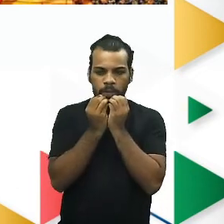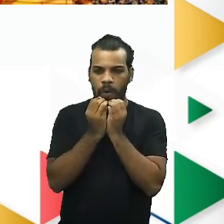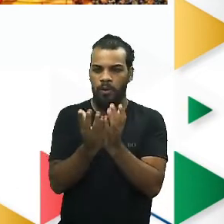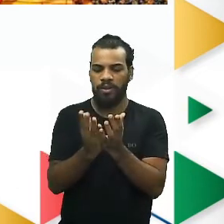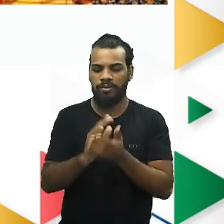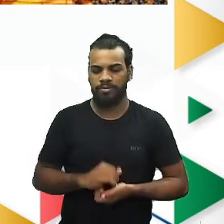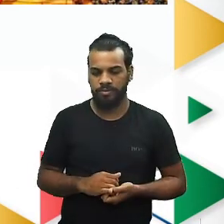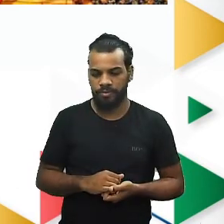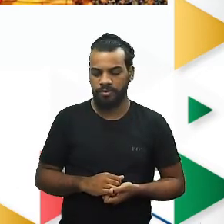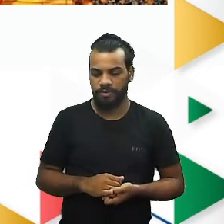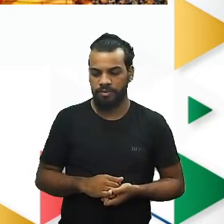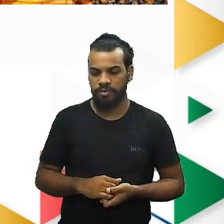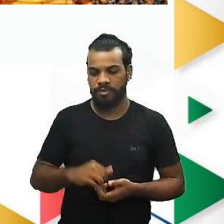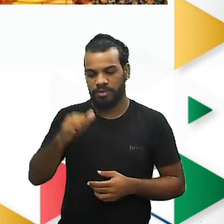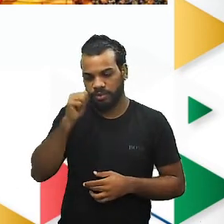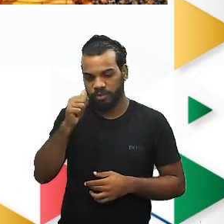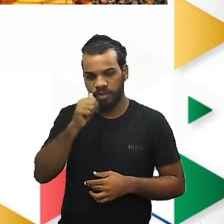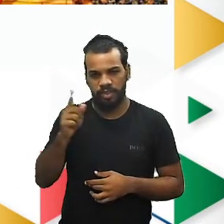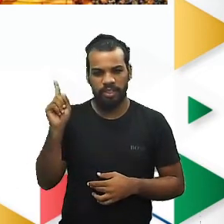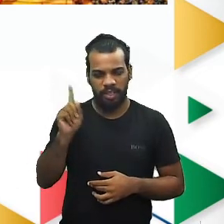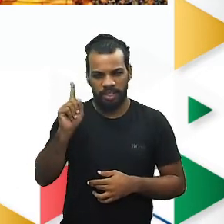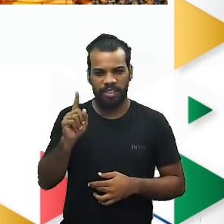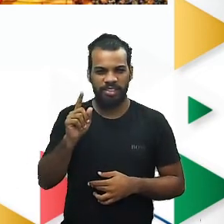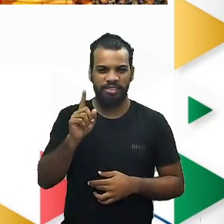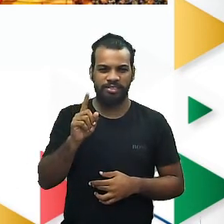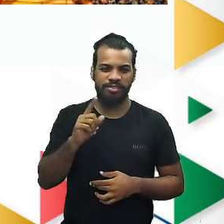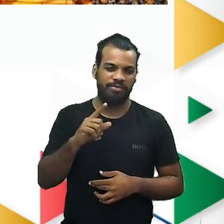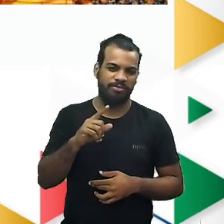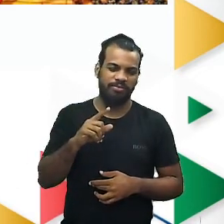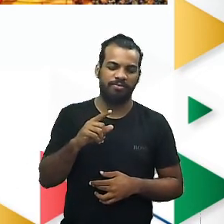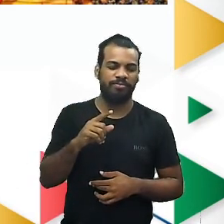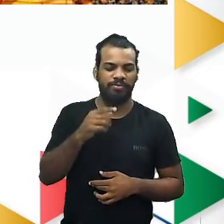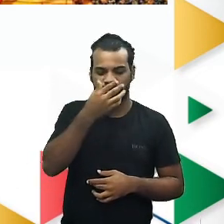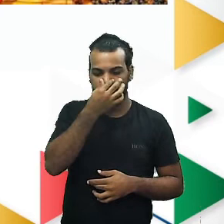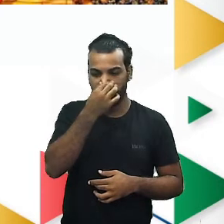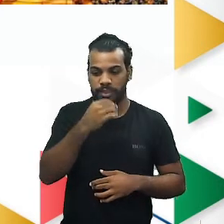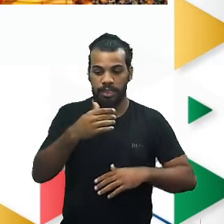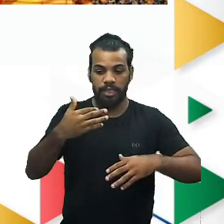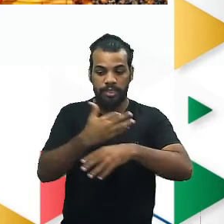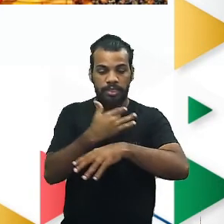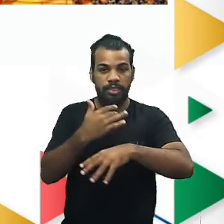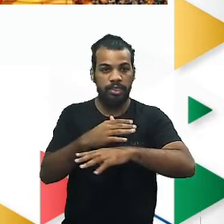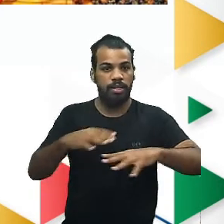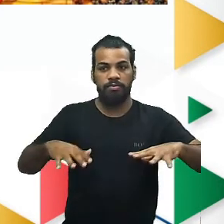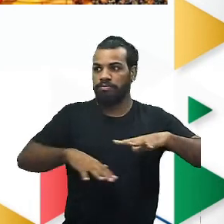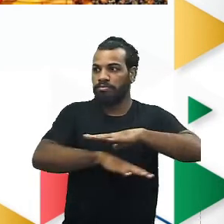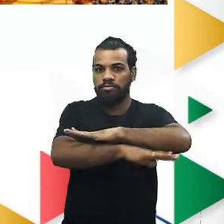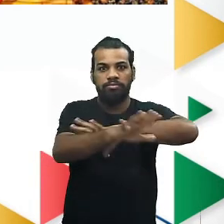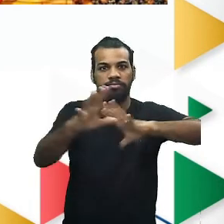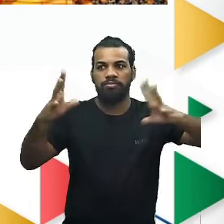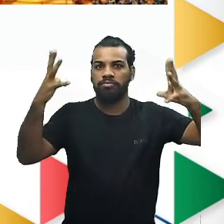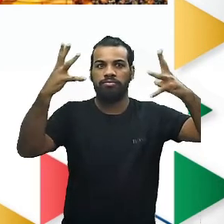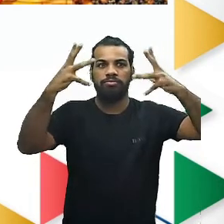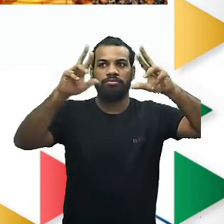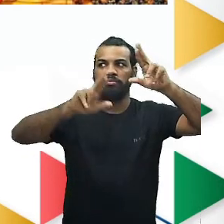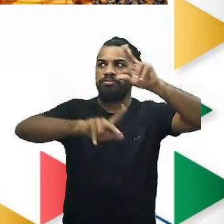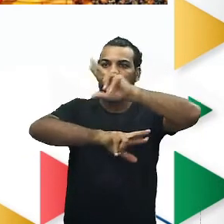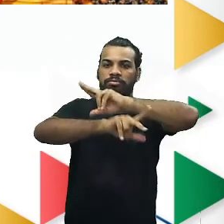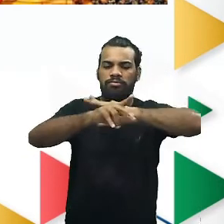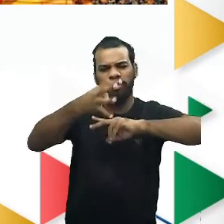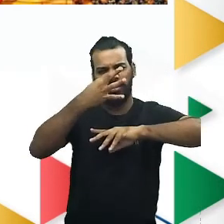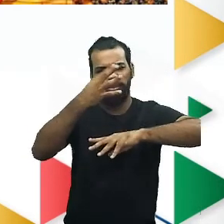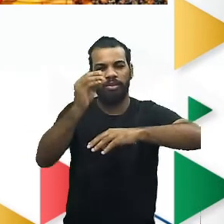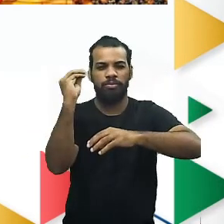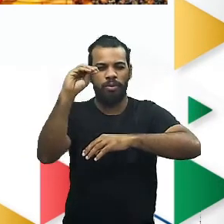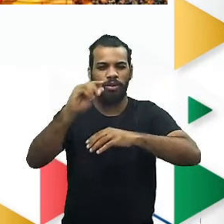Conta a história de Dorothy, né? Que ela entra nessa cidade de Oz, ela vai, né? Enfim, quando com a casa dela,